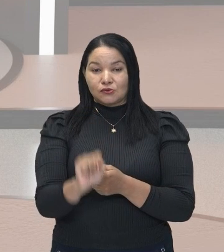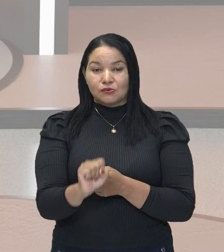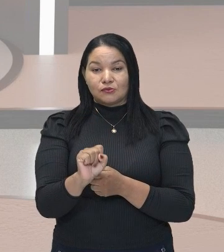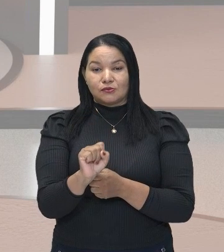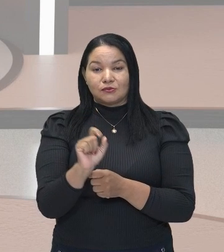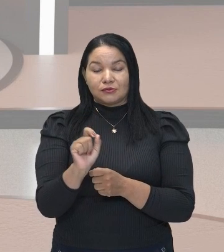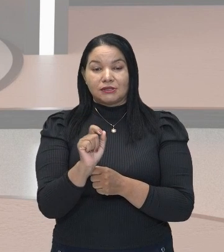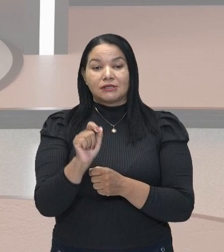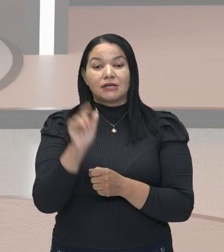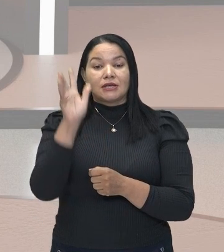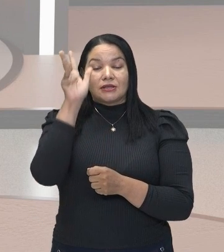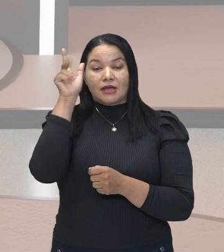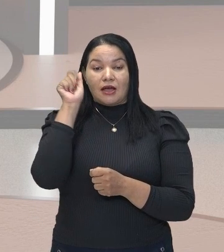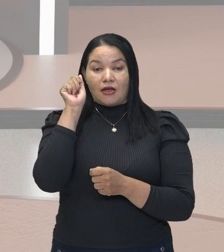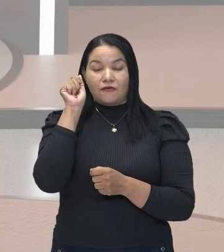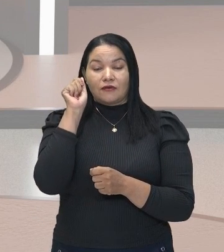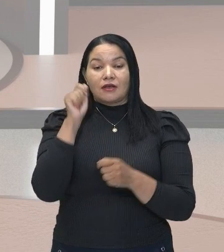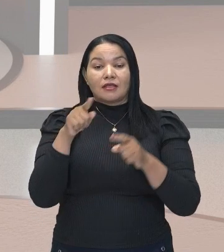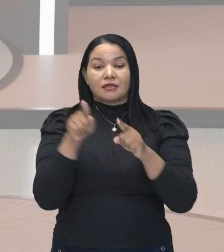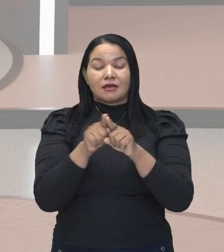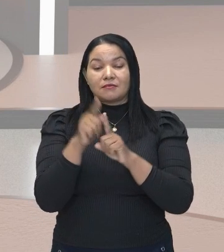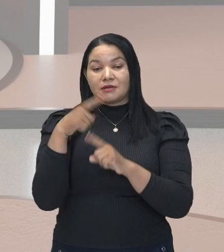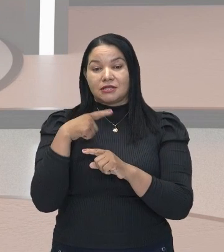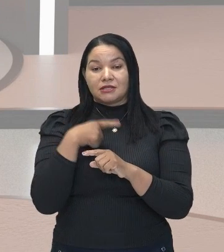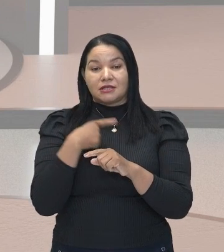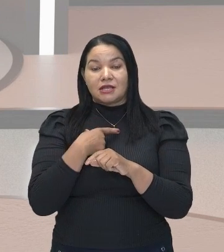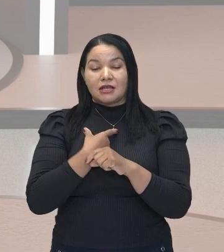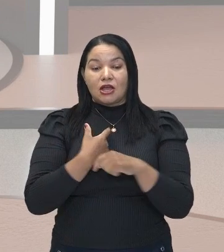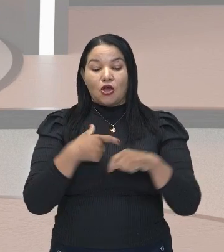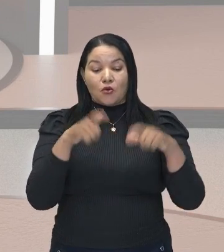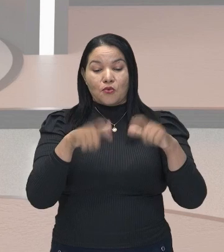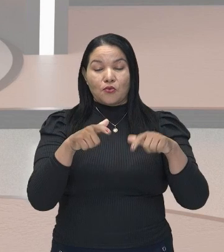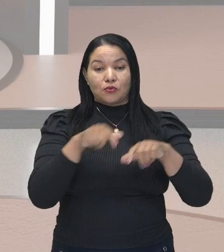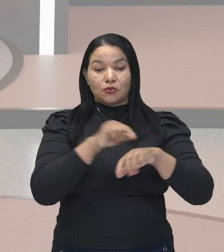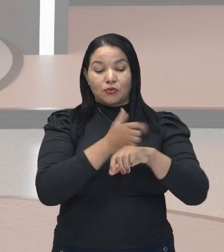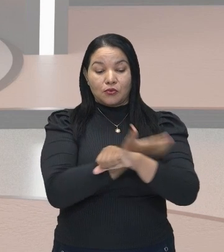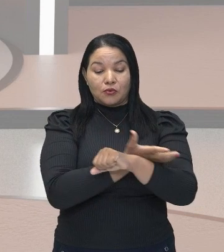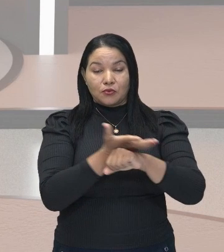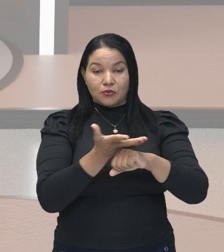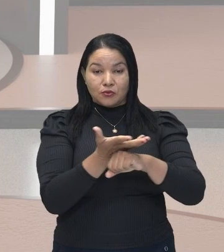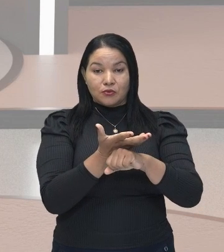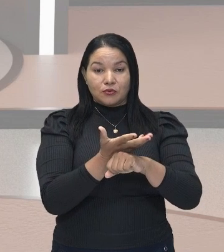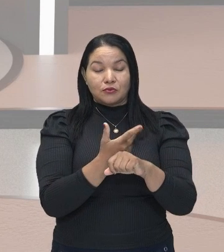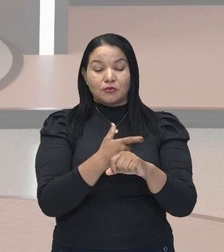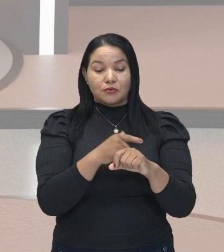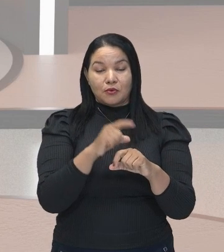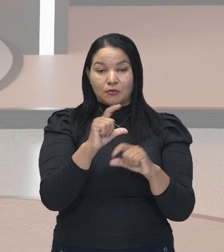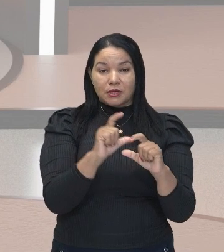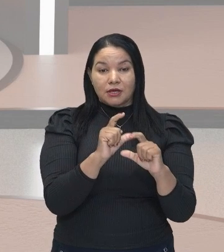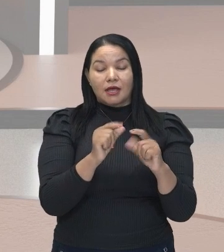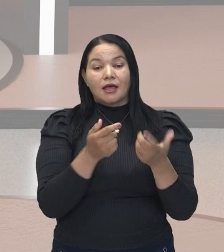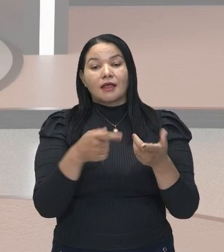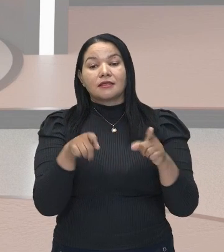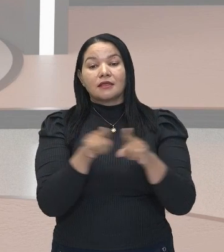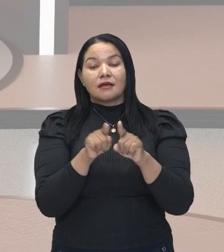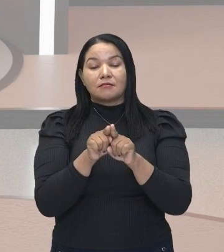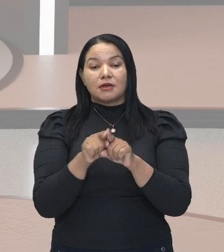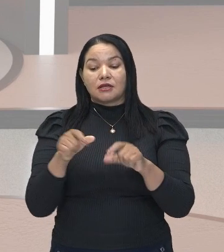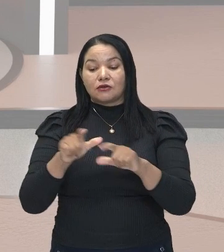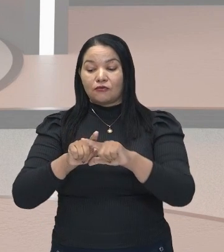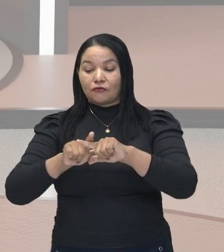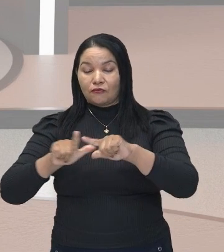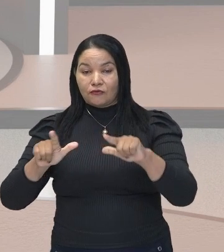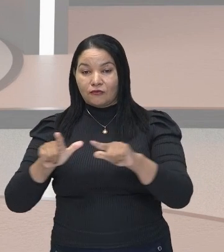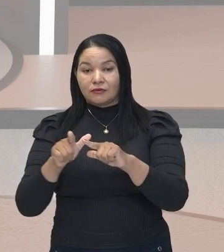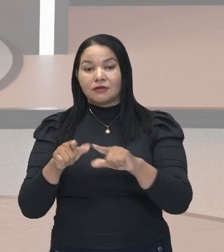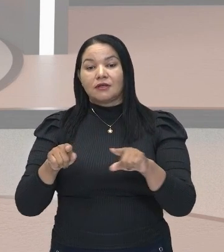África do Sul. Também teremos áreas de pradarias, áreas de savanas, tá? Então, são diferentes